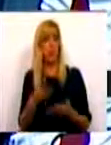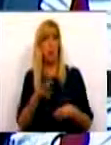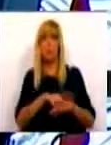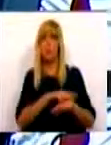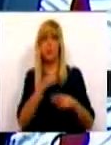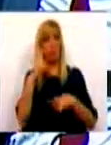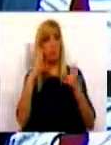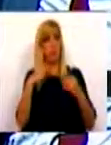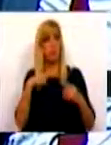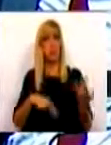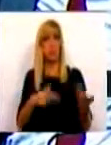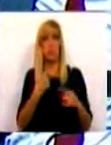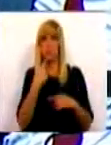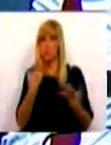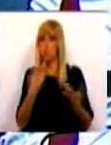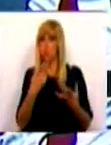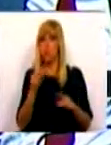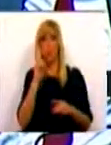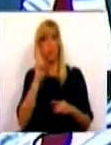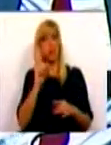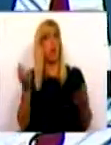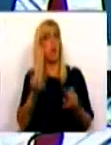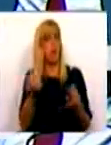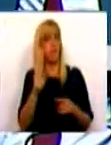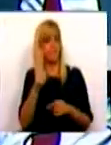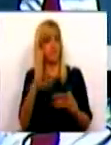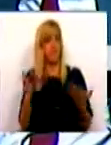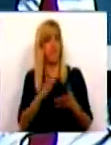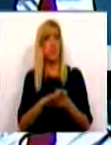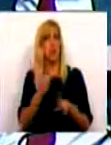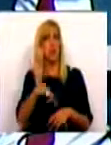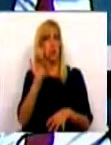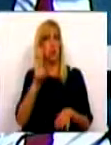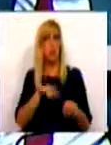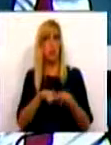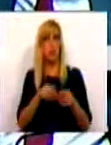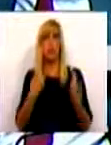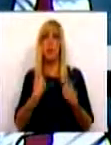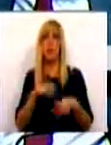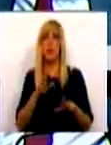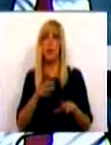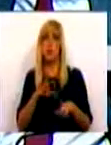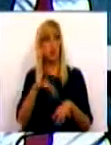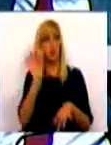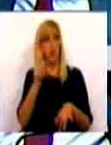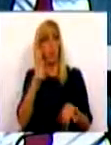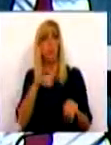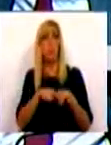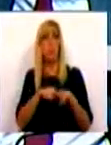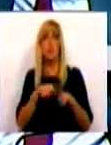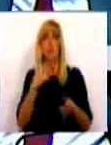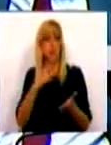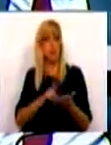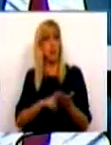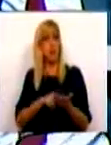pública portuguesa são muito significativos. Essa é a opção política, mas é uma opção política credível e que